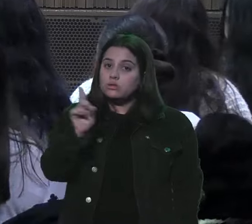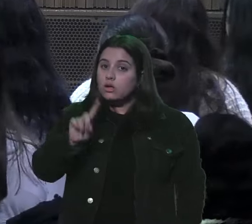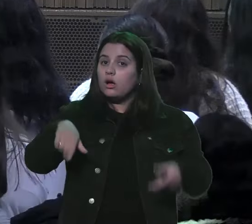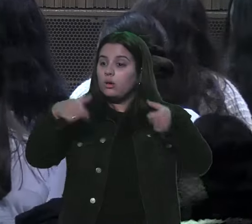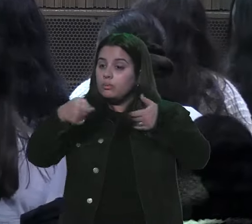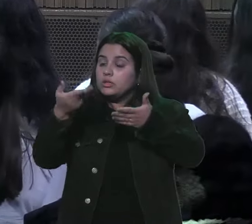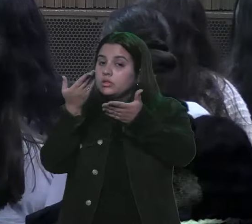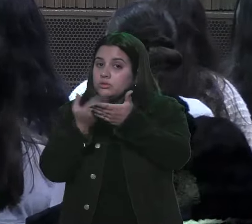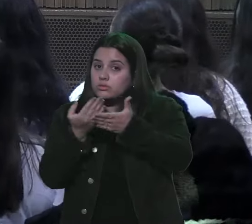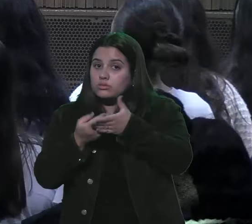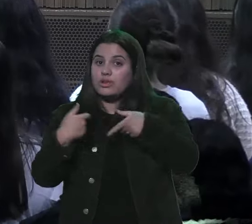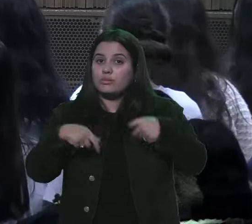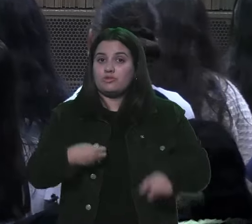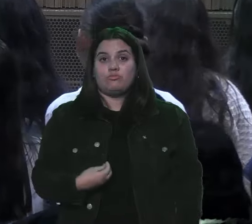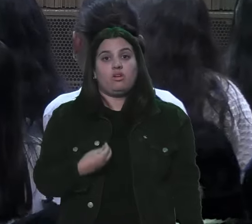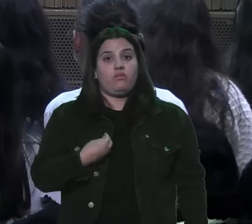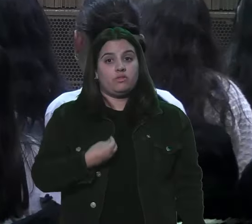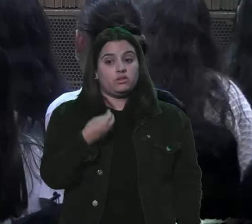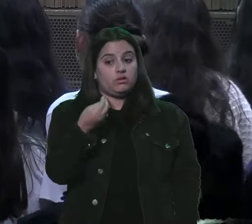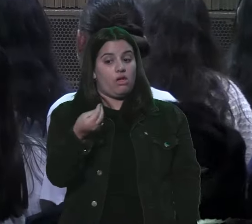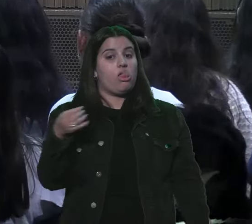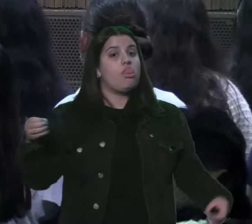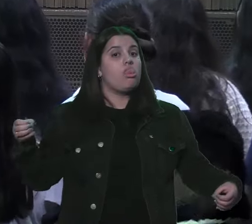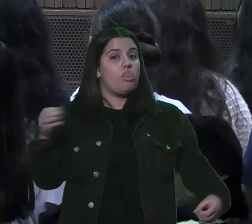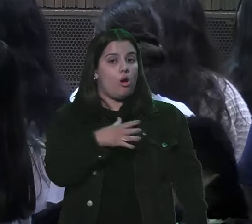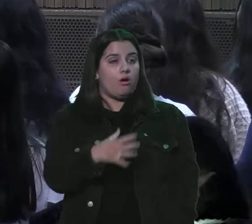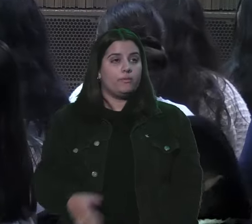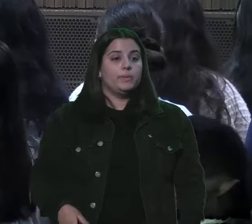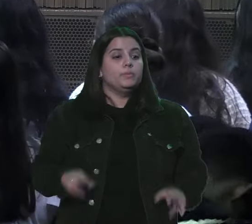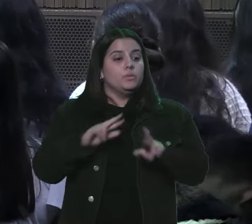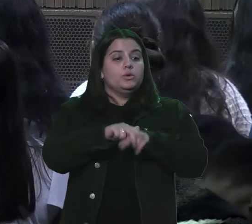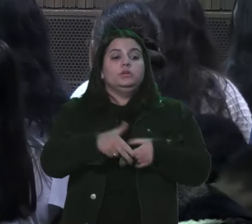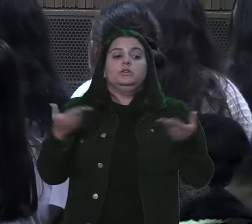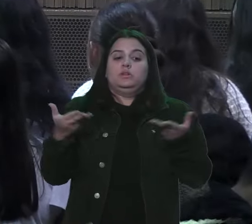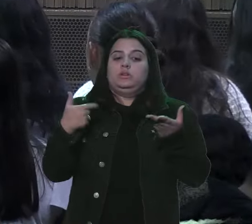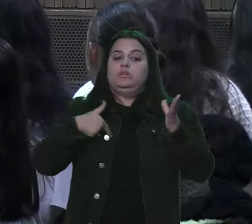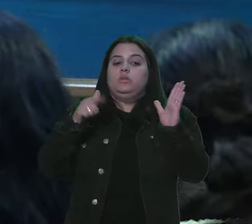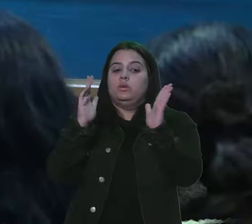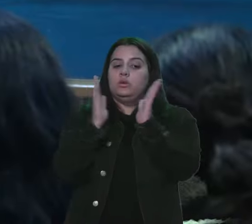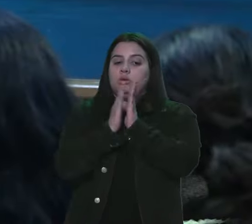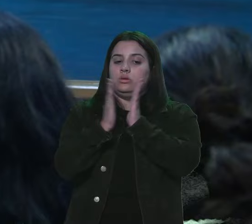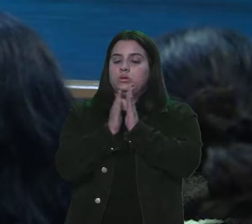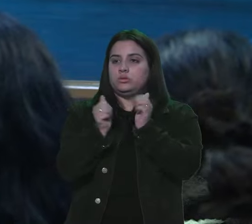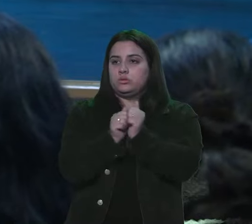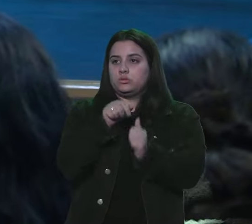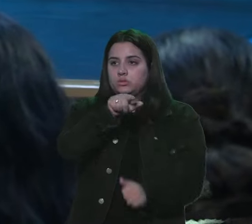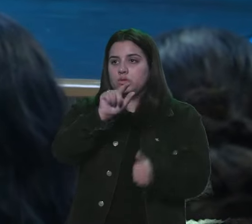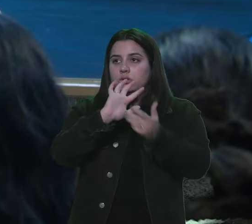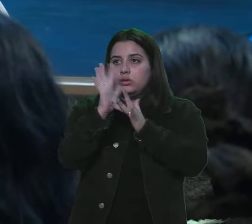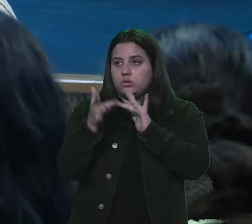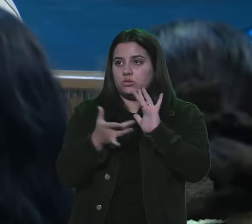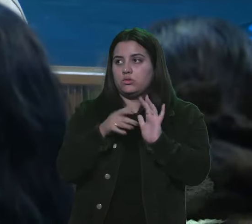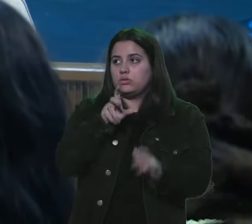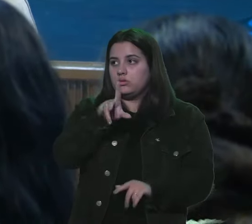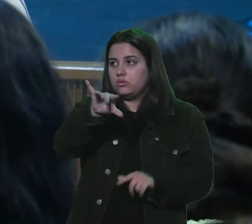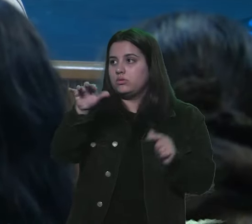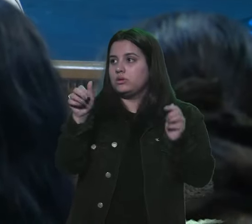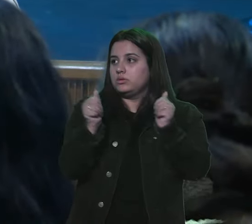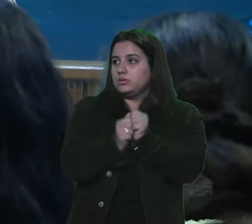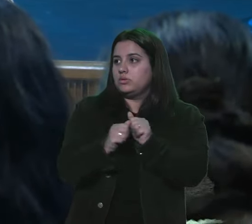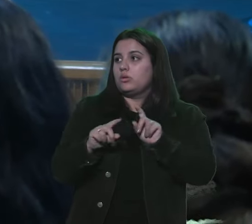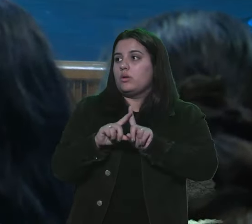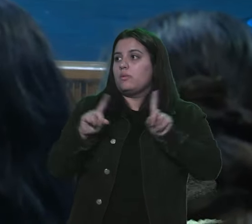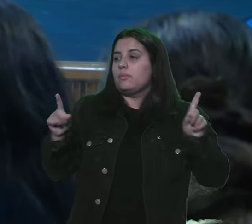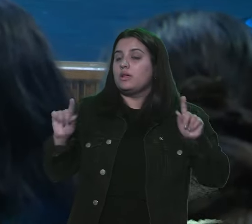Você vai precisar ter uma vida nova. Por isso eu vou orar com você. Jesus vai entrar dentro de você com o Espírito Santo.